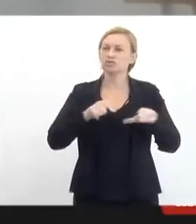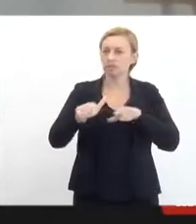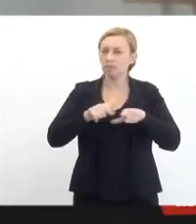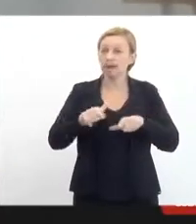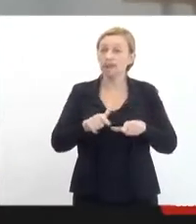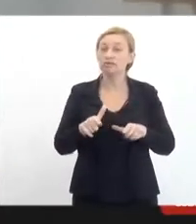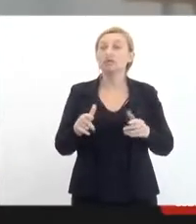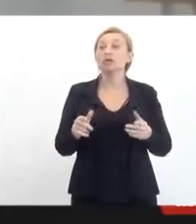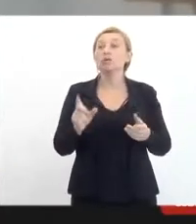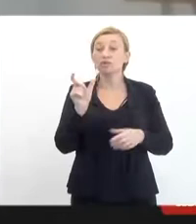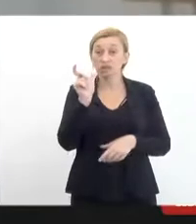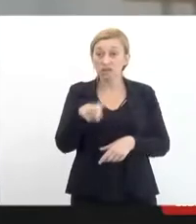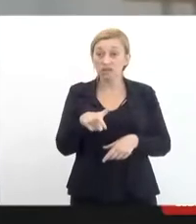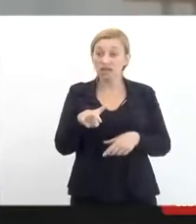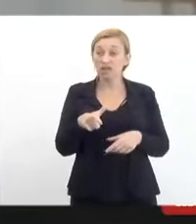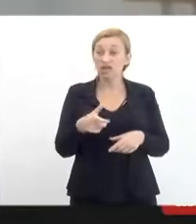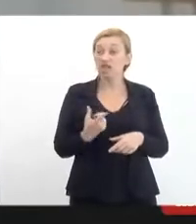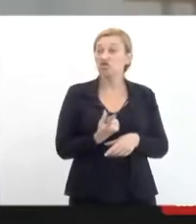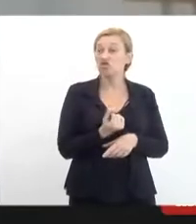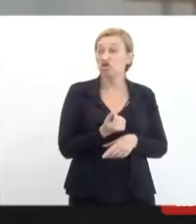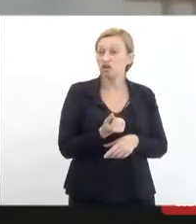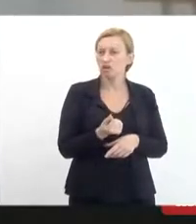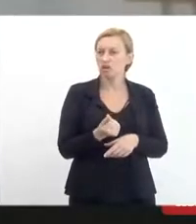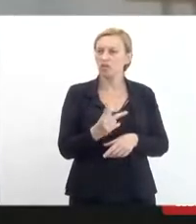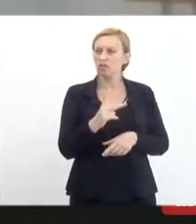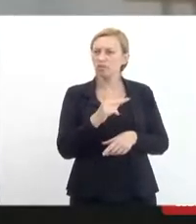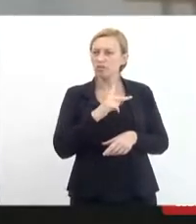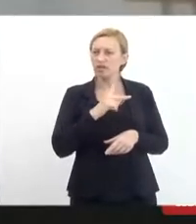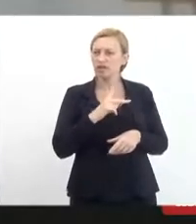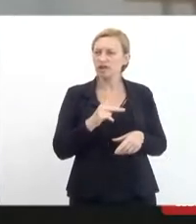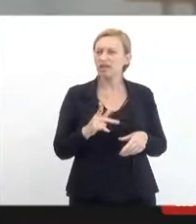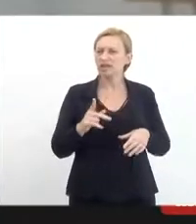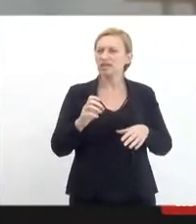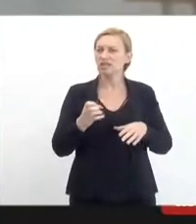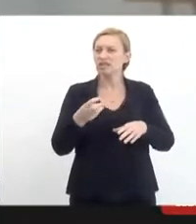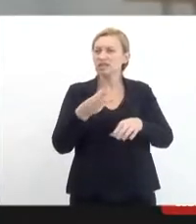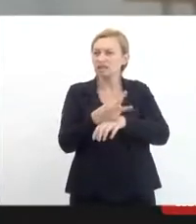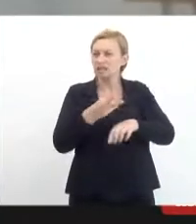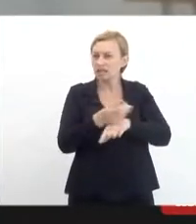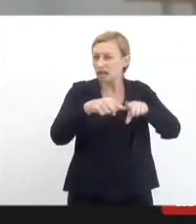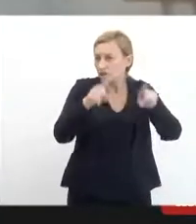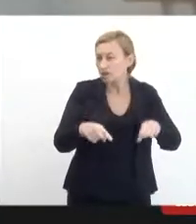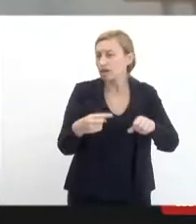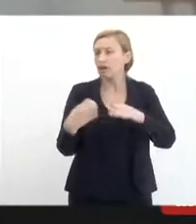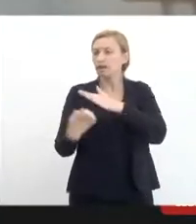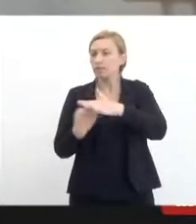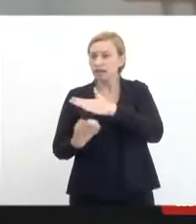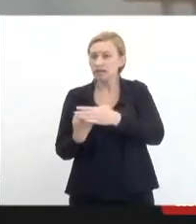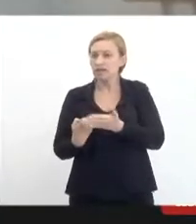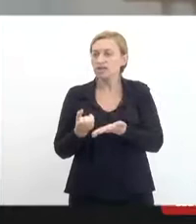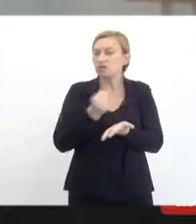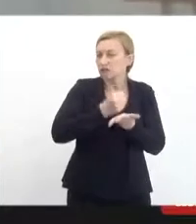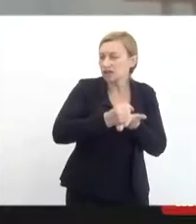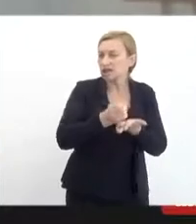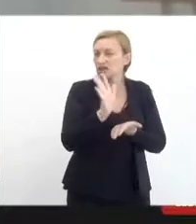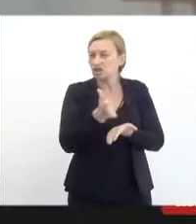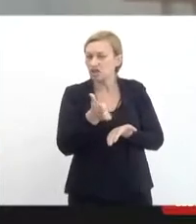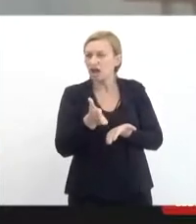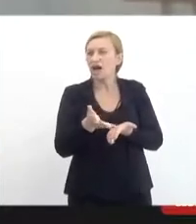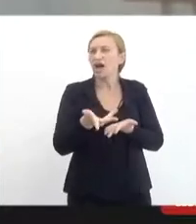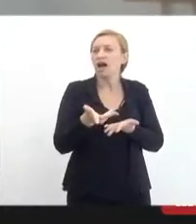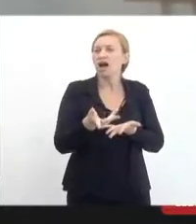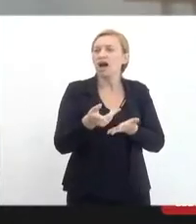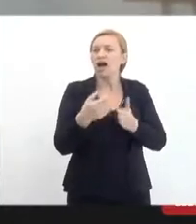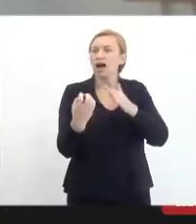E por serem bens de propriedade dessas empresas terceirizadas, dessas empreiteiras contratadas, a